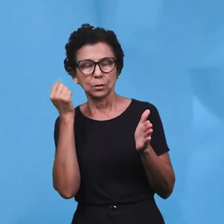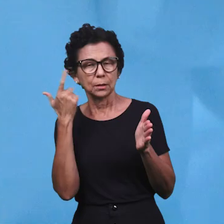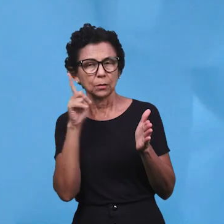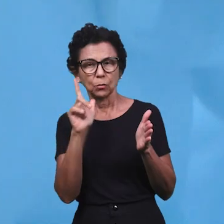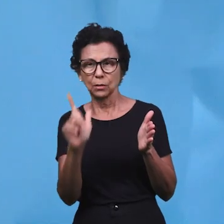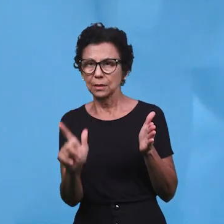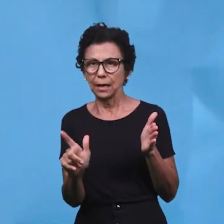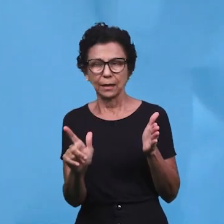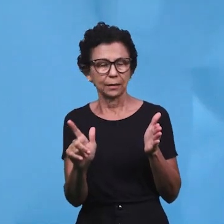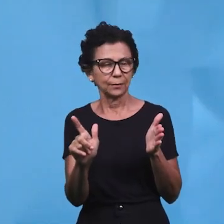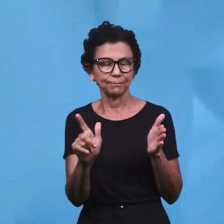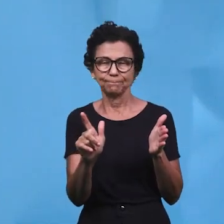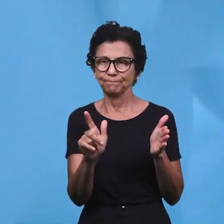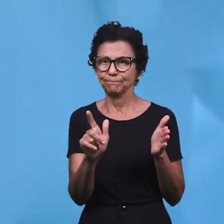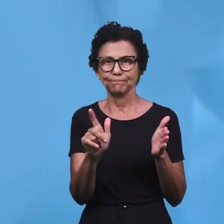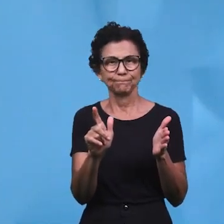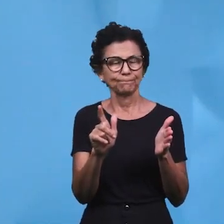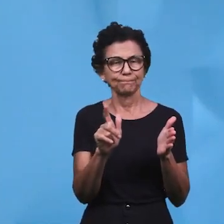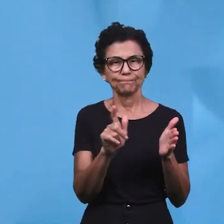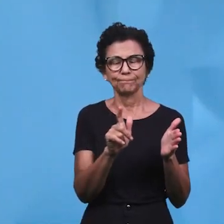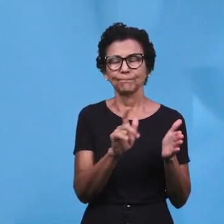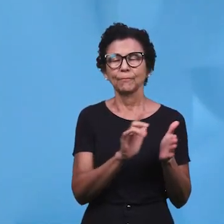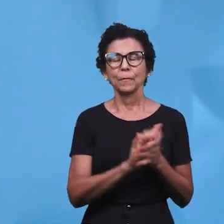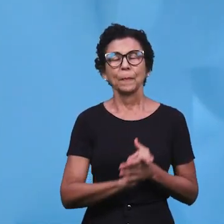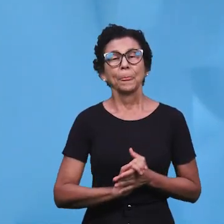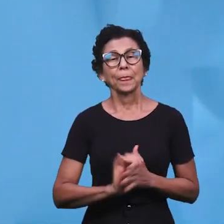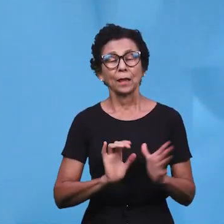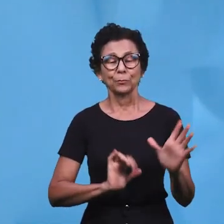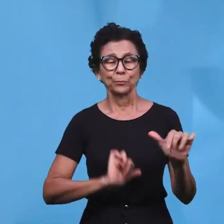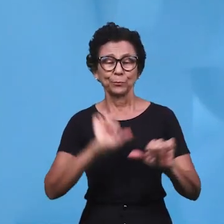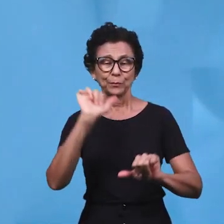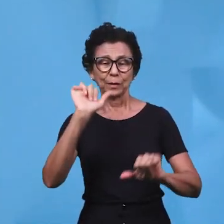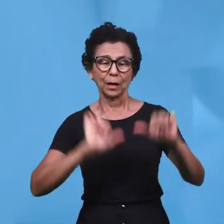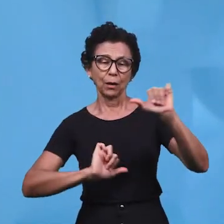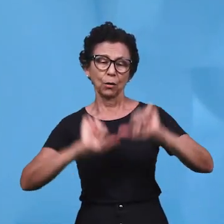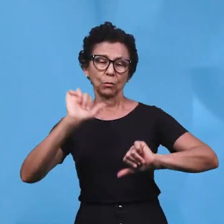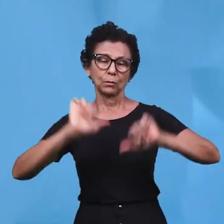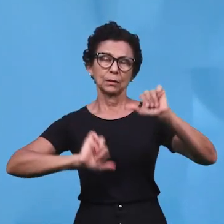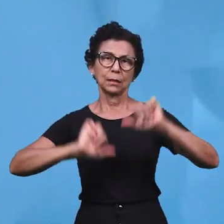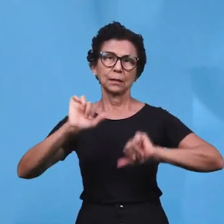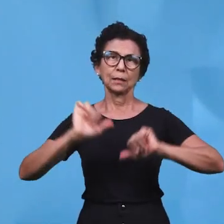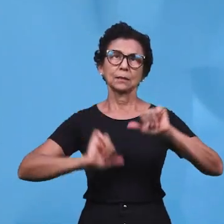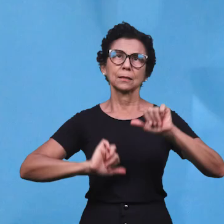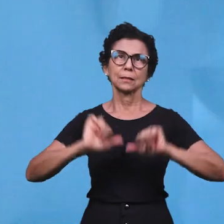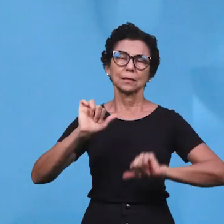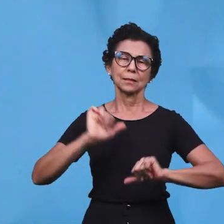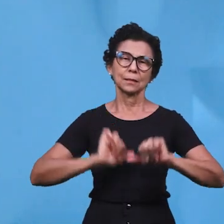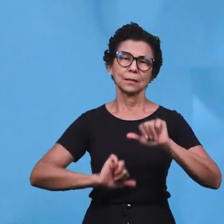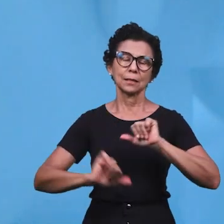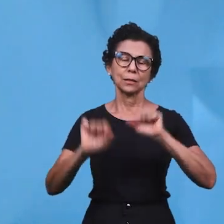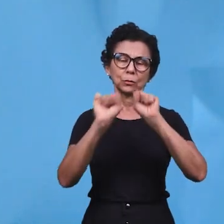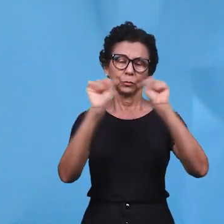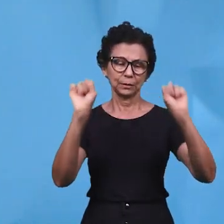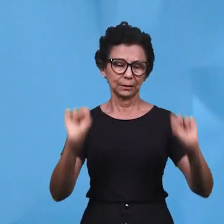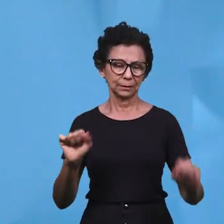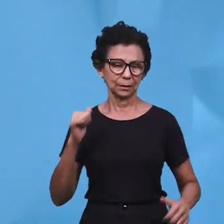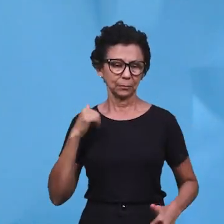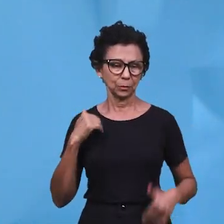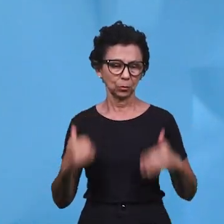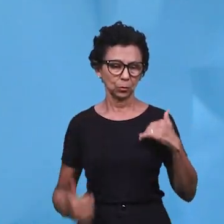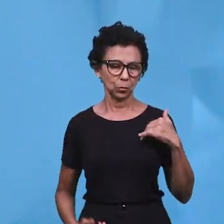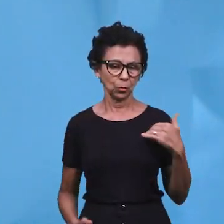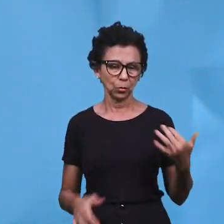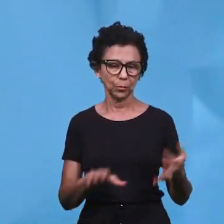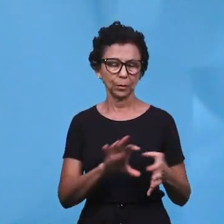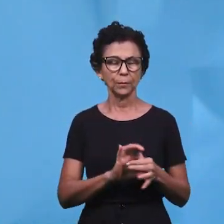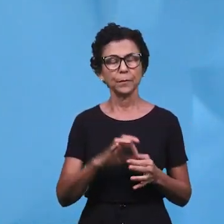longo prazo, gera uma desregulação, né, uma alteração na harmonia dos sistemas do corpo,